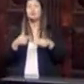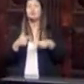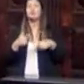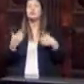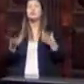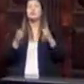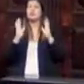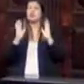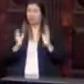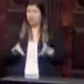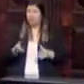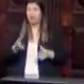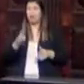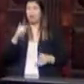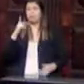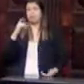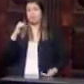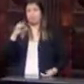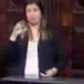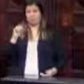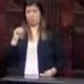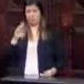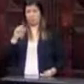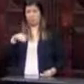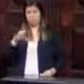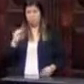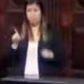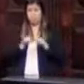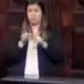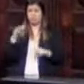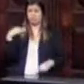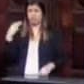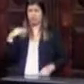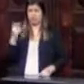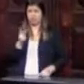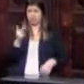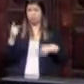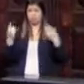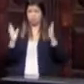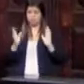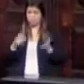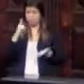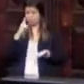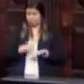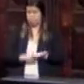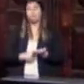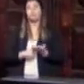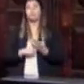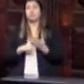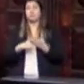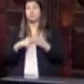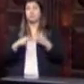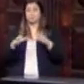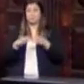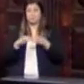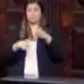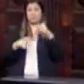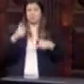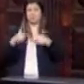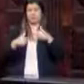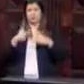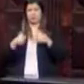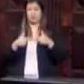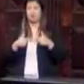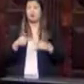se reuniu, né, para além da audiência, da discussão. A partir da audiência, nós também instituímos um grupo de trabalho executivo que